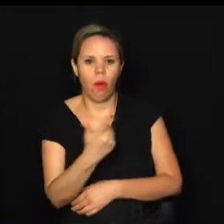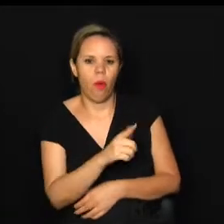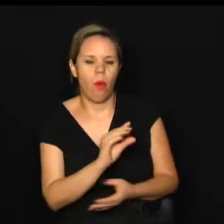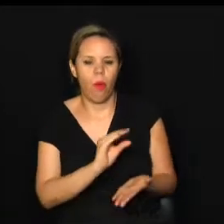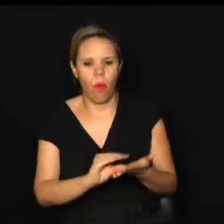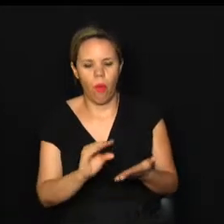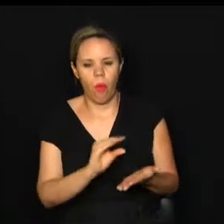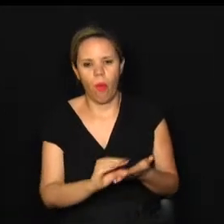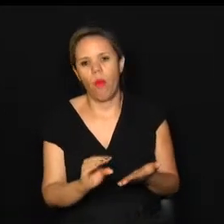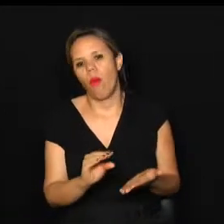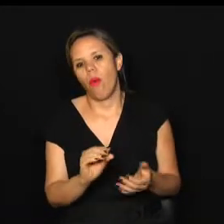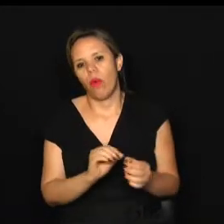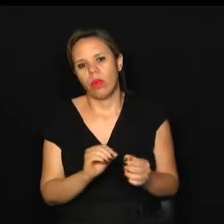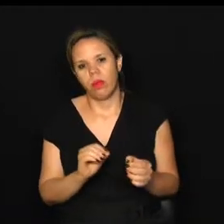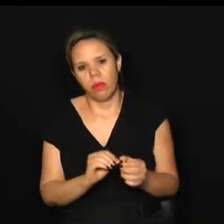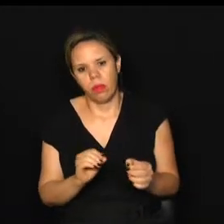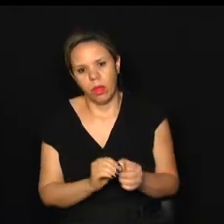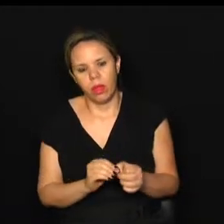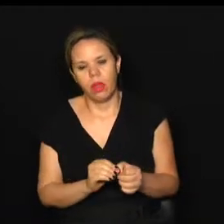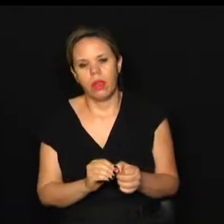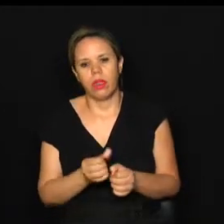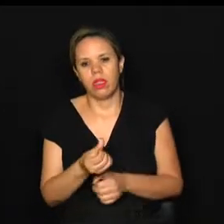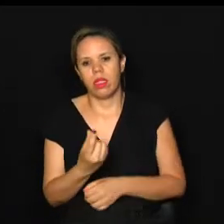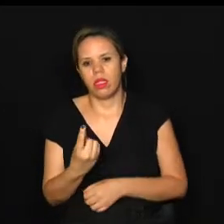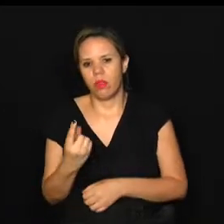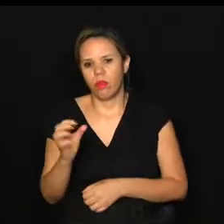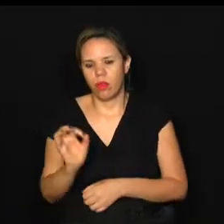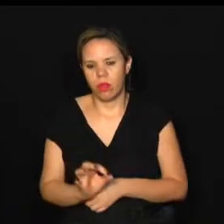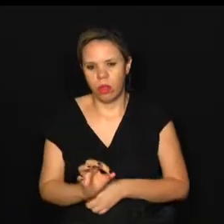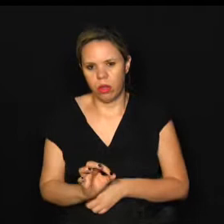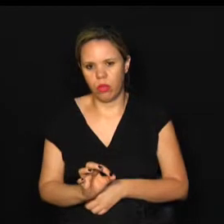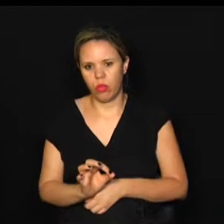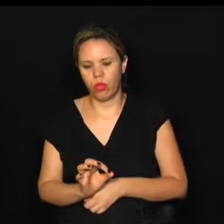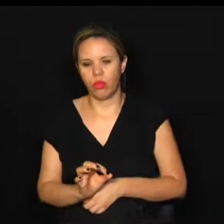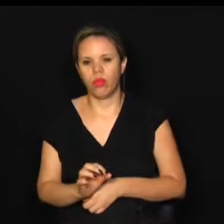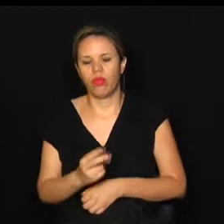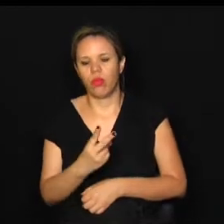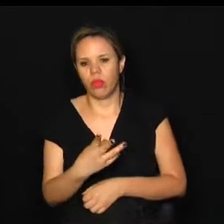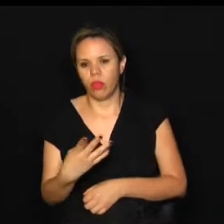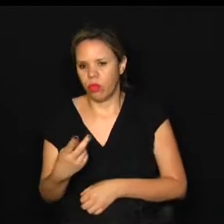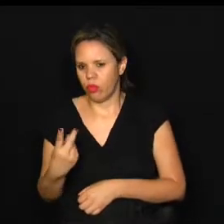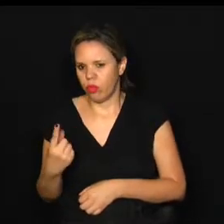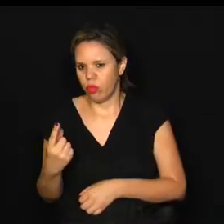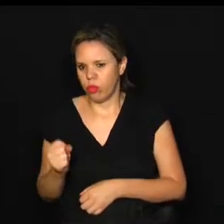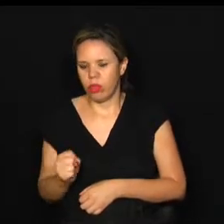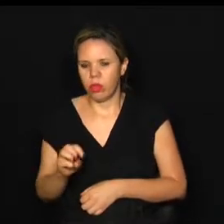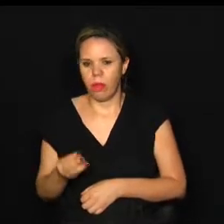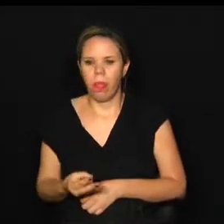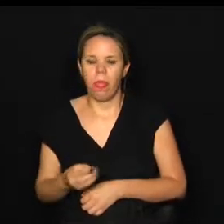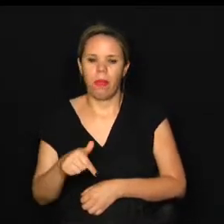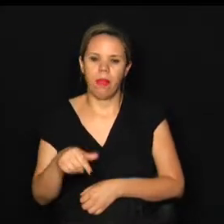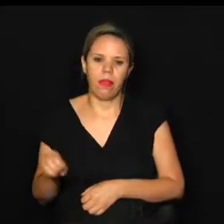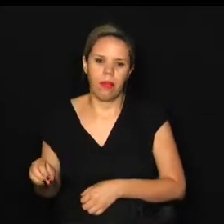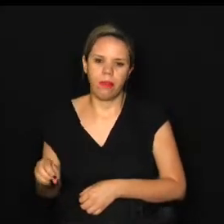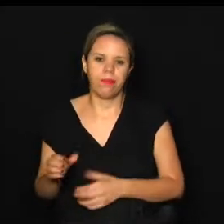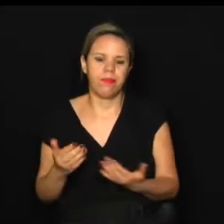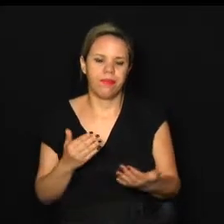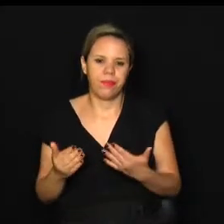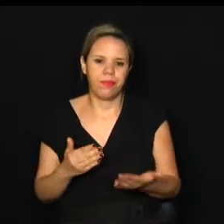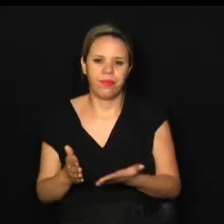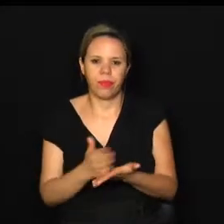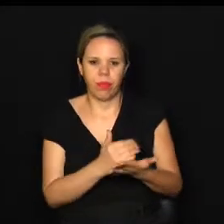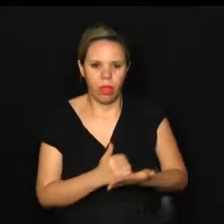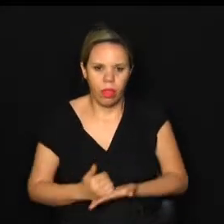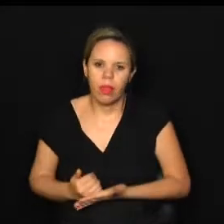transferências realizou 61%, 208 milhões e 700 foram arrecadados para uma previsão de 342 milhões